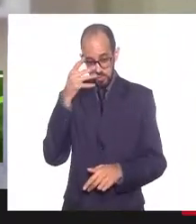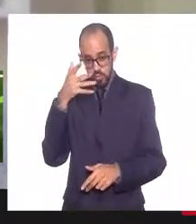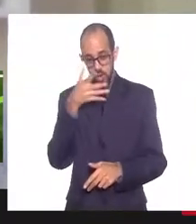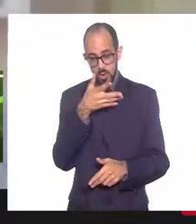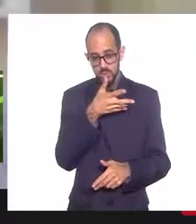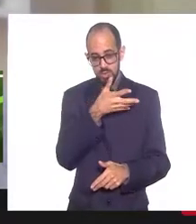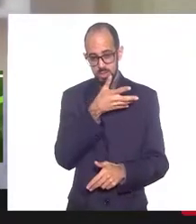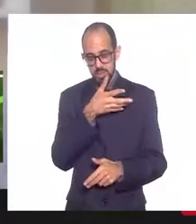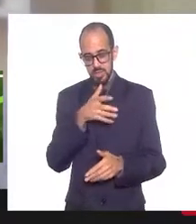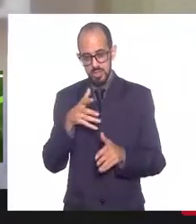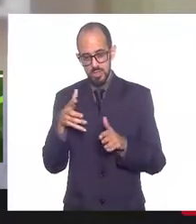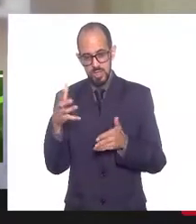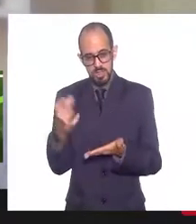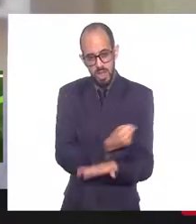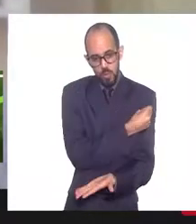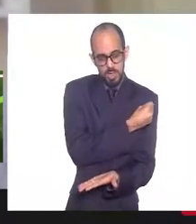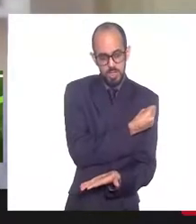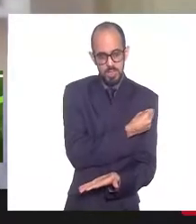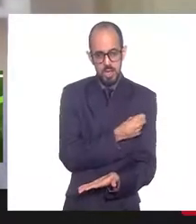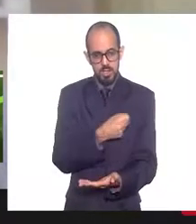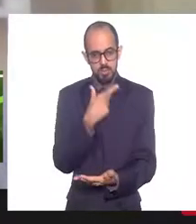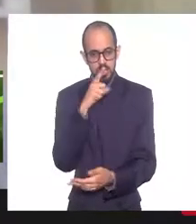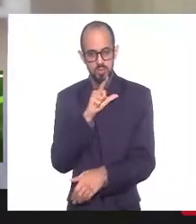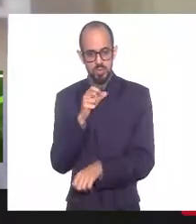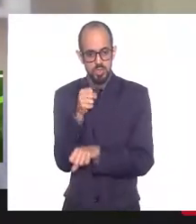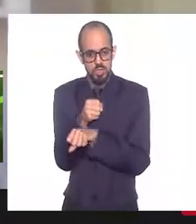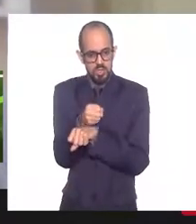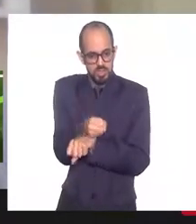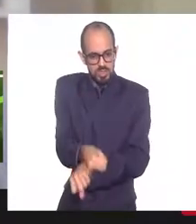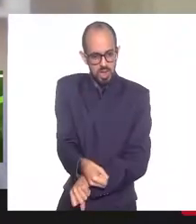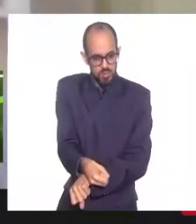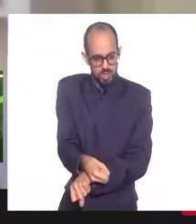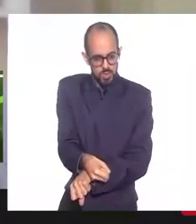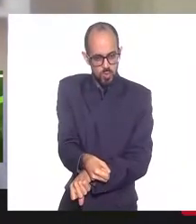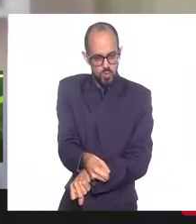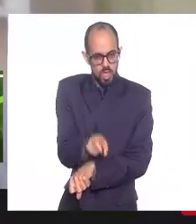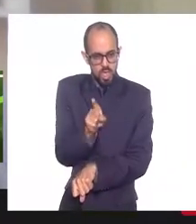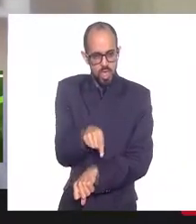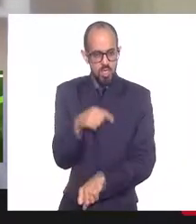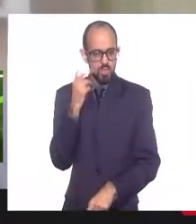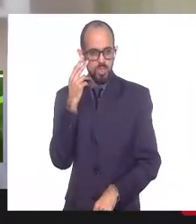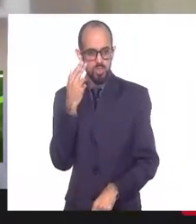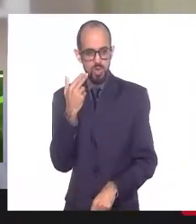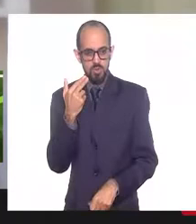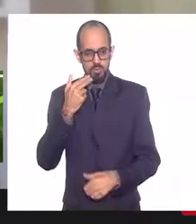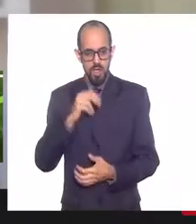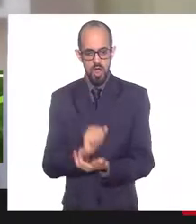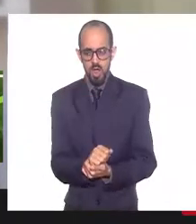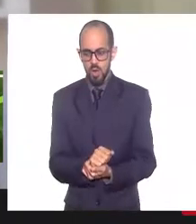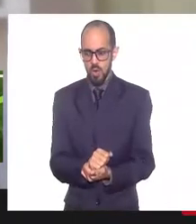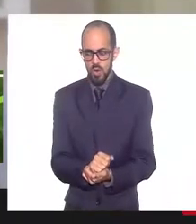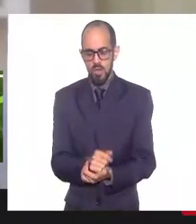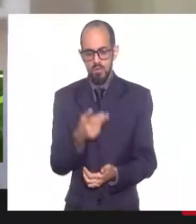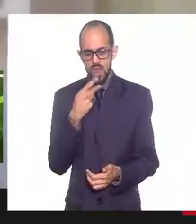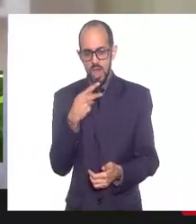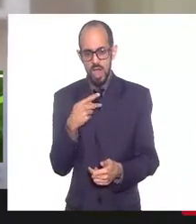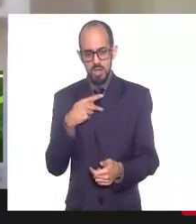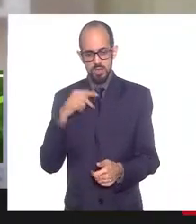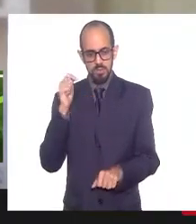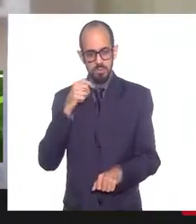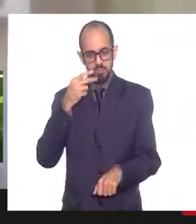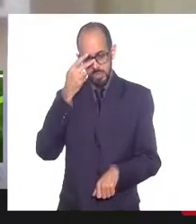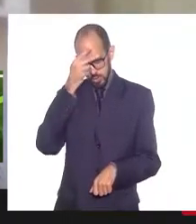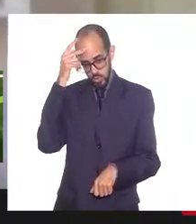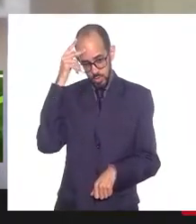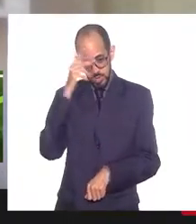sequestradas para serem escravizadas. É comum falarmos que pessoas de pele